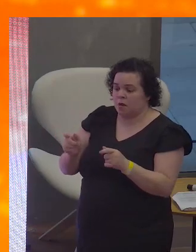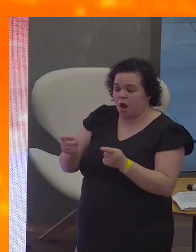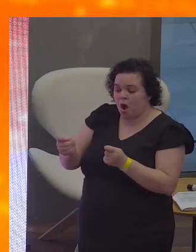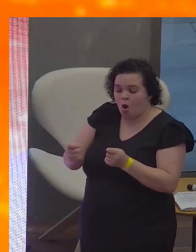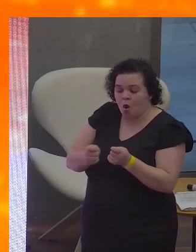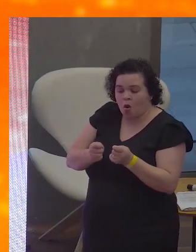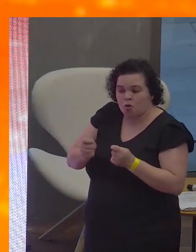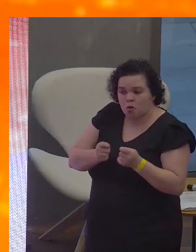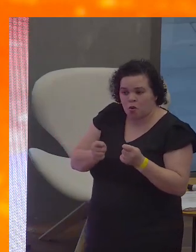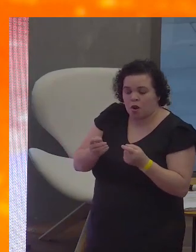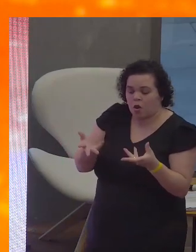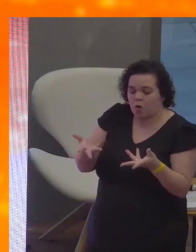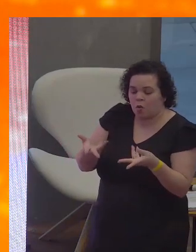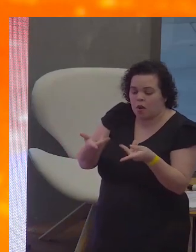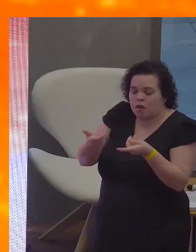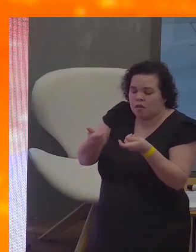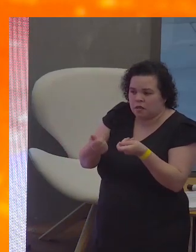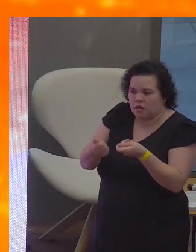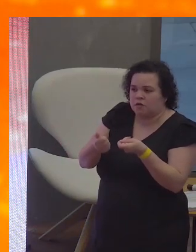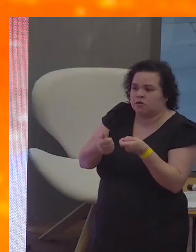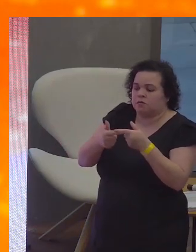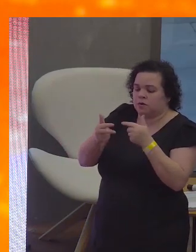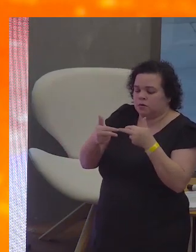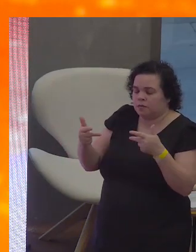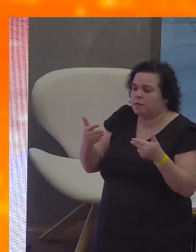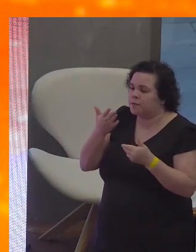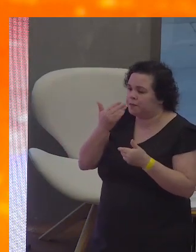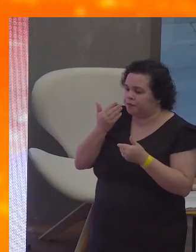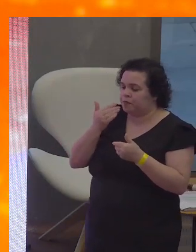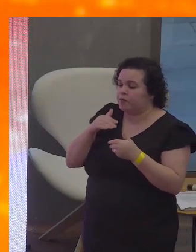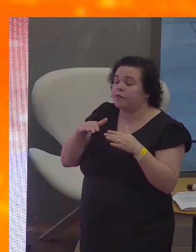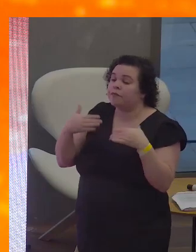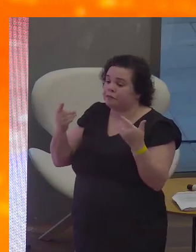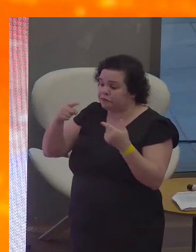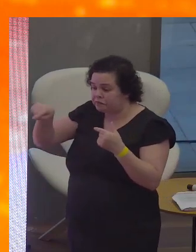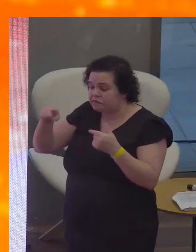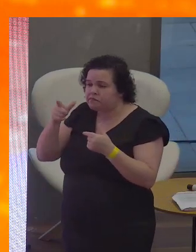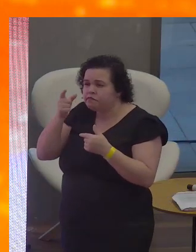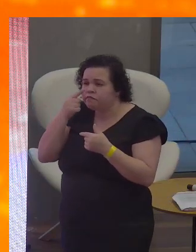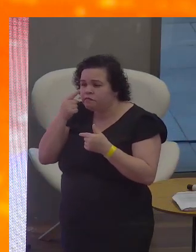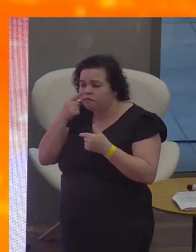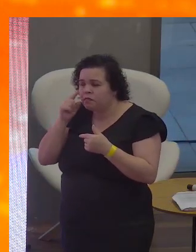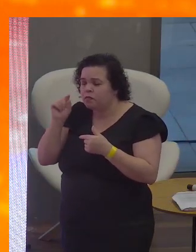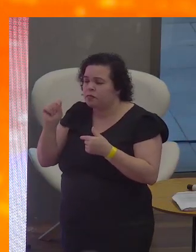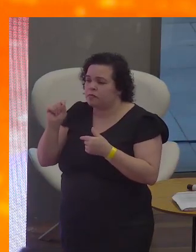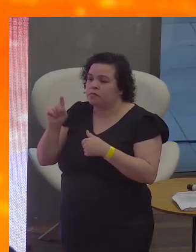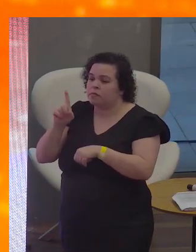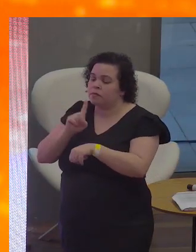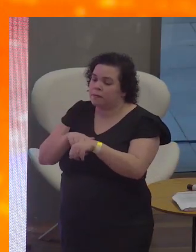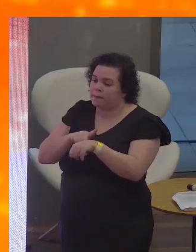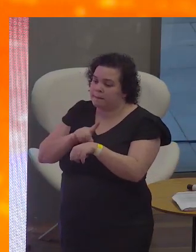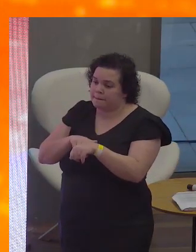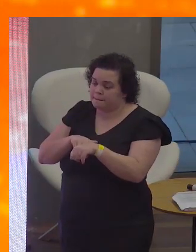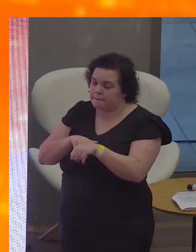controle de qualidade para os produtos alimentares. Então, o que eles vão observar? Tá? Na hora